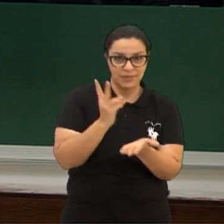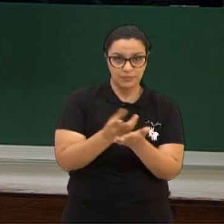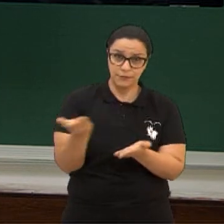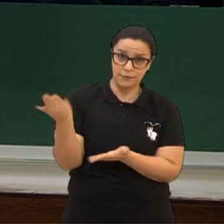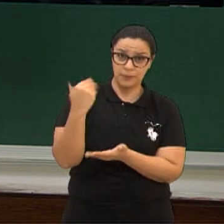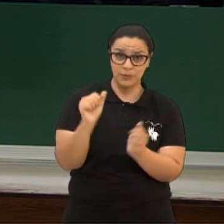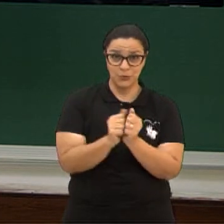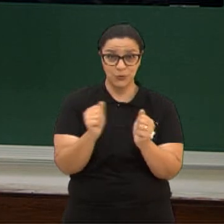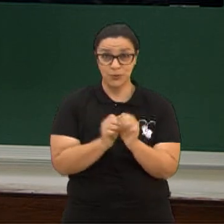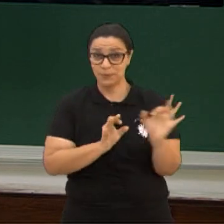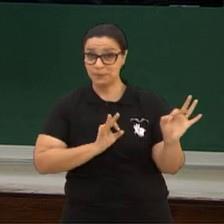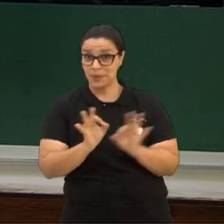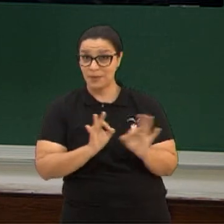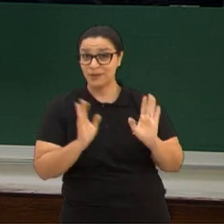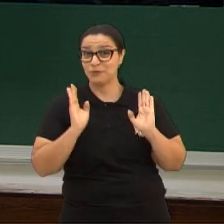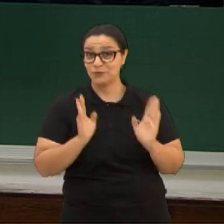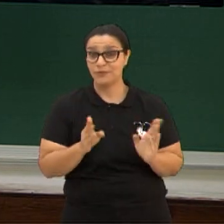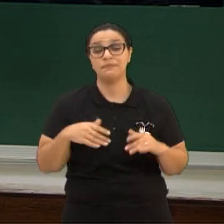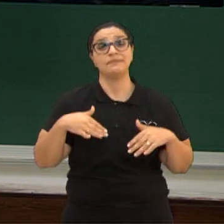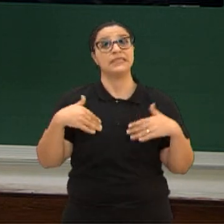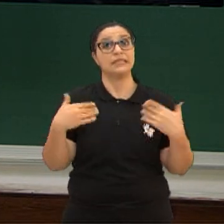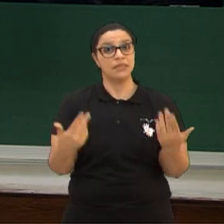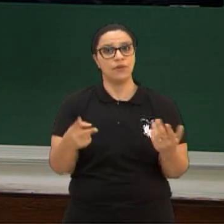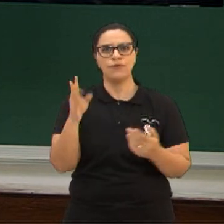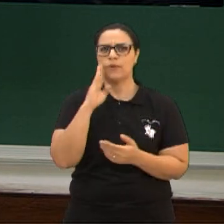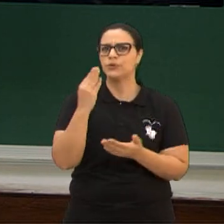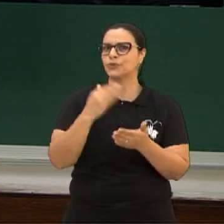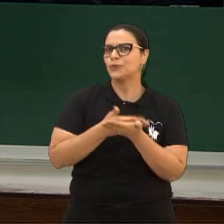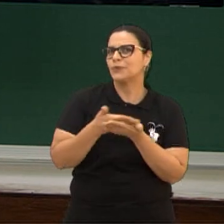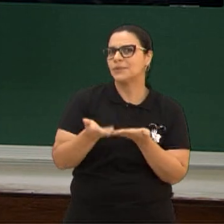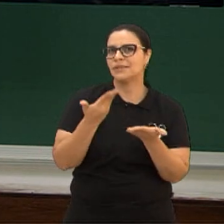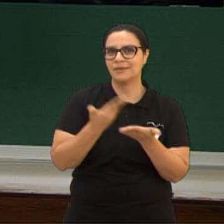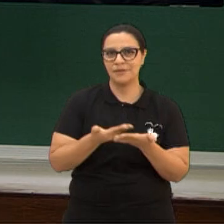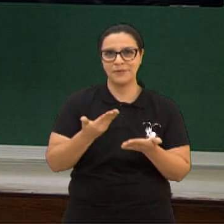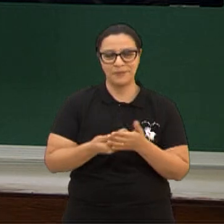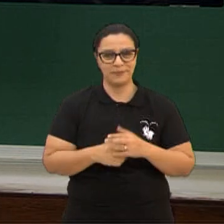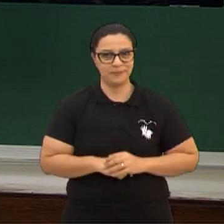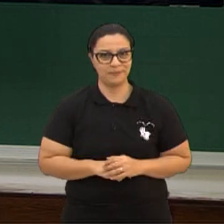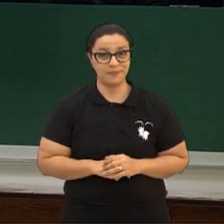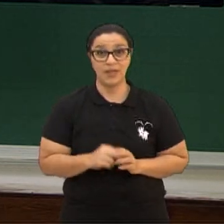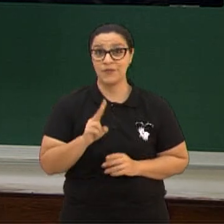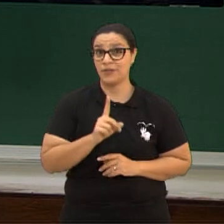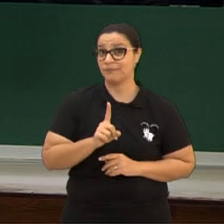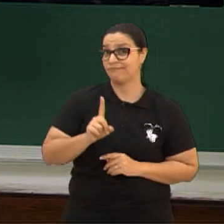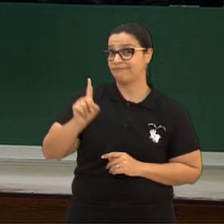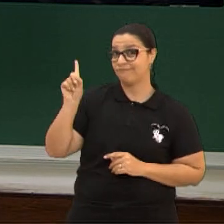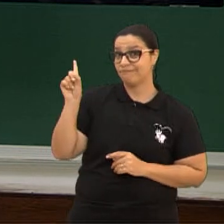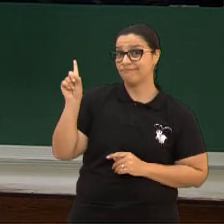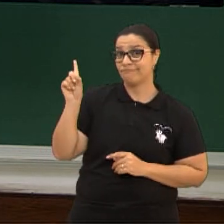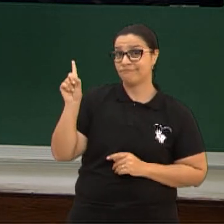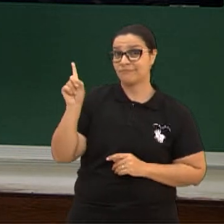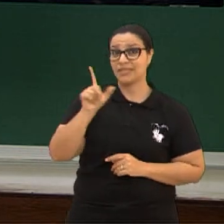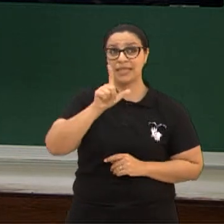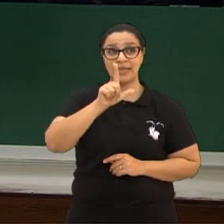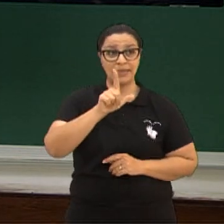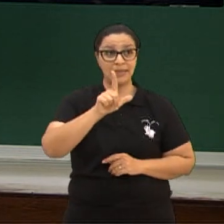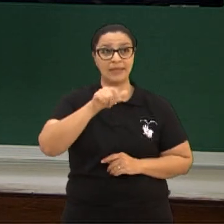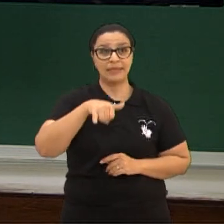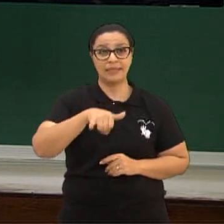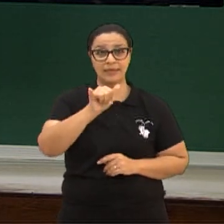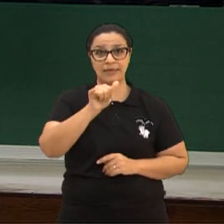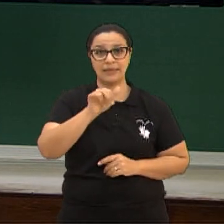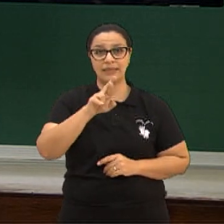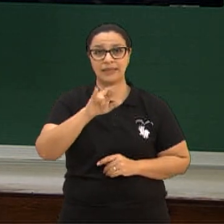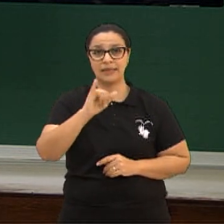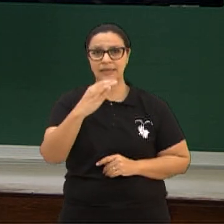lá? Estão preparados? Então, vamos começar. Olha só, as lyrics.